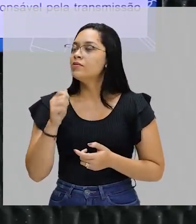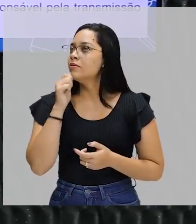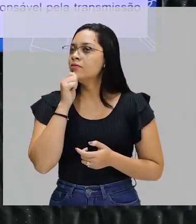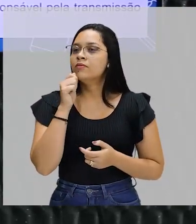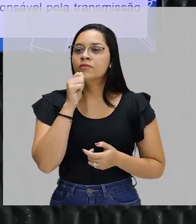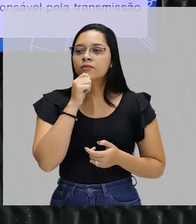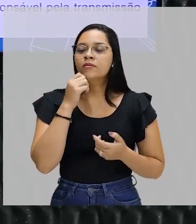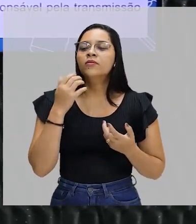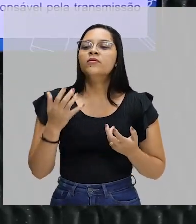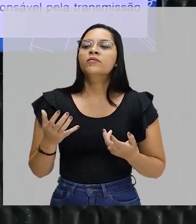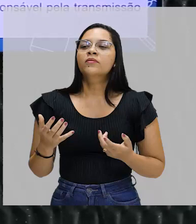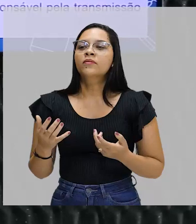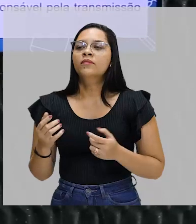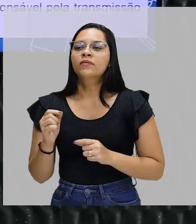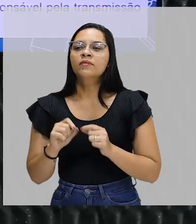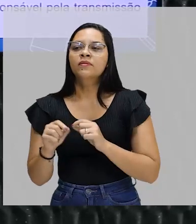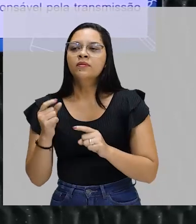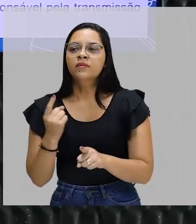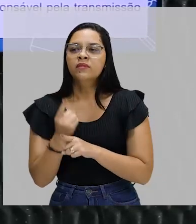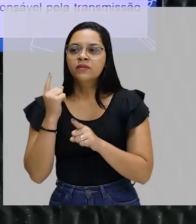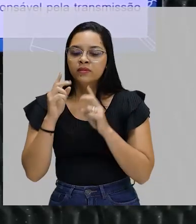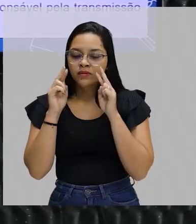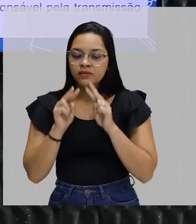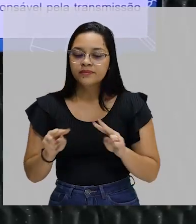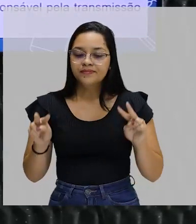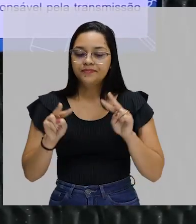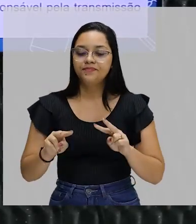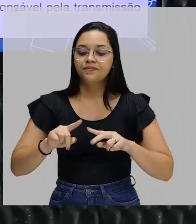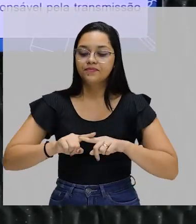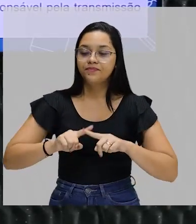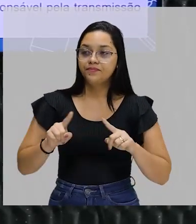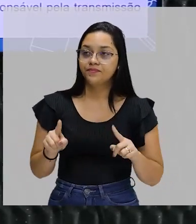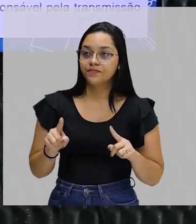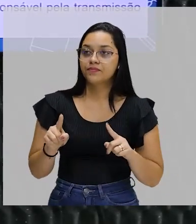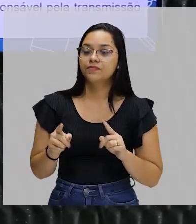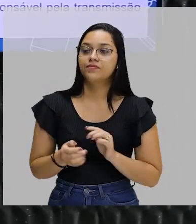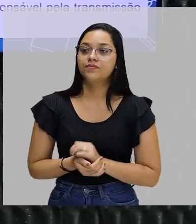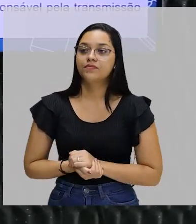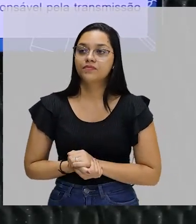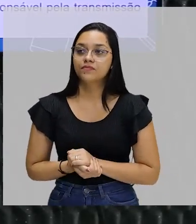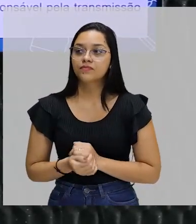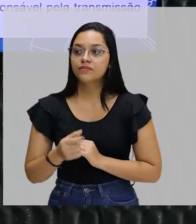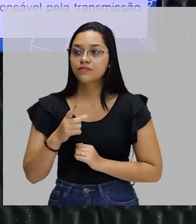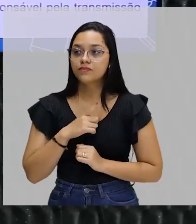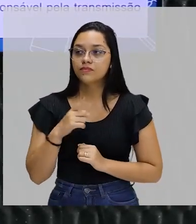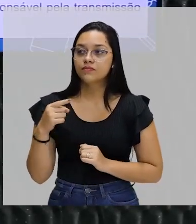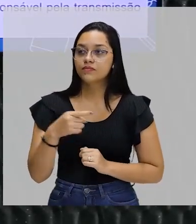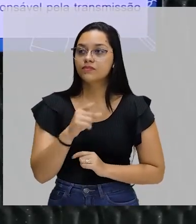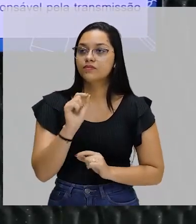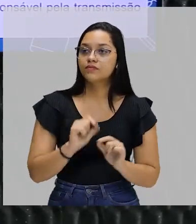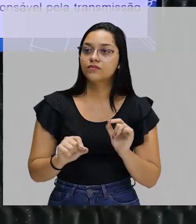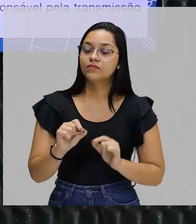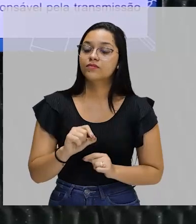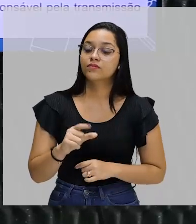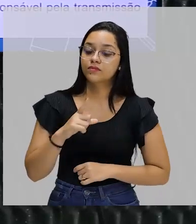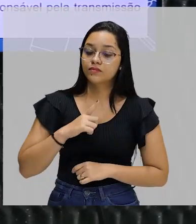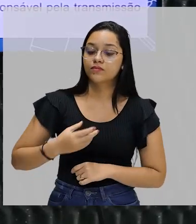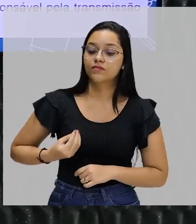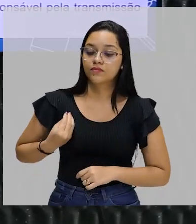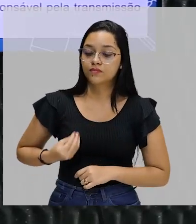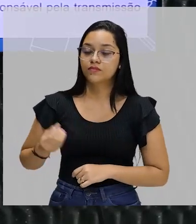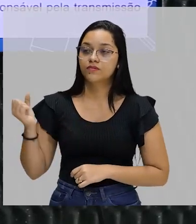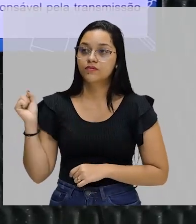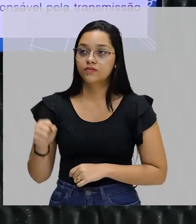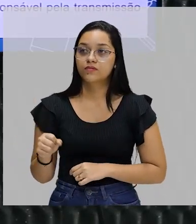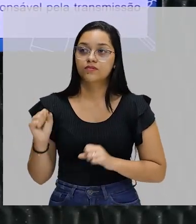foi descoberta, visualizada, mas tem indícios que essa partícula ela exista, tá